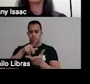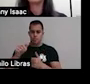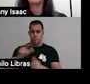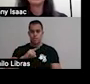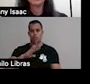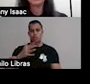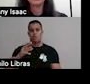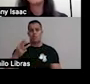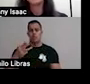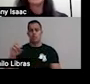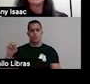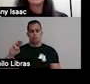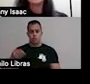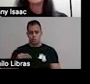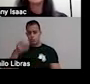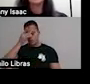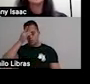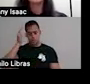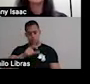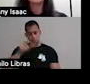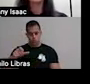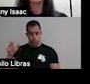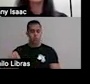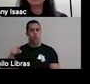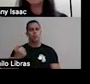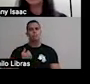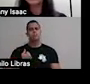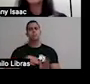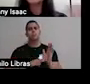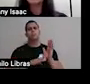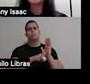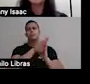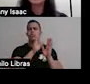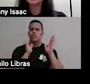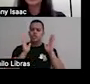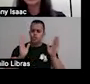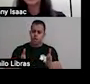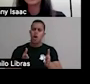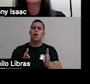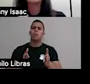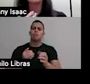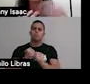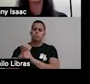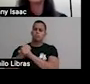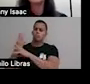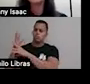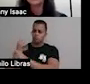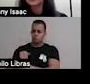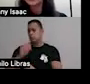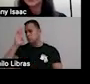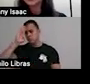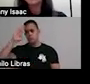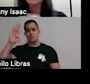de 300 milhões de pessoas, e esses números, eles aumentaram de maneira muito expressiva nos últimos anos,